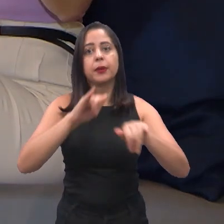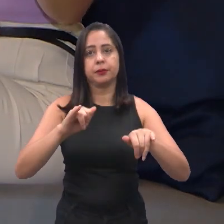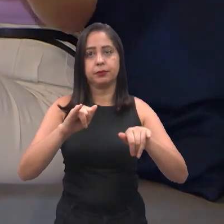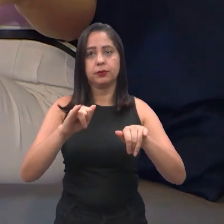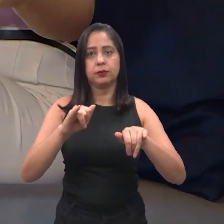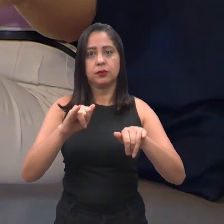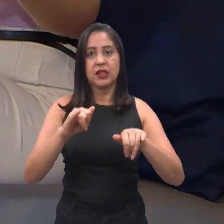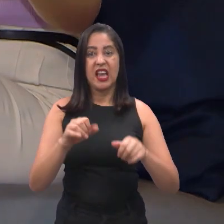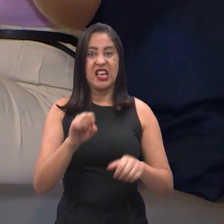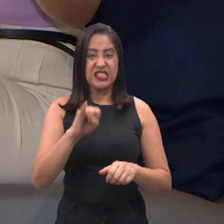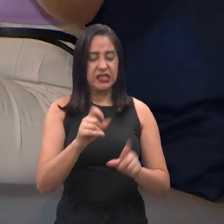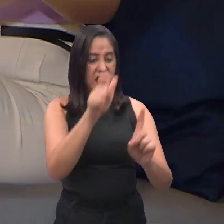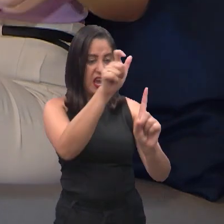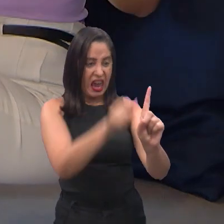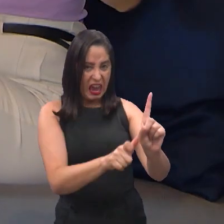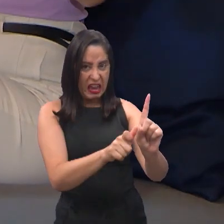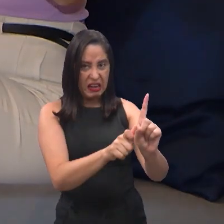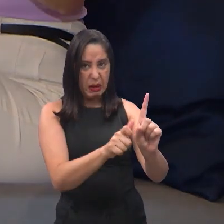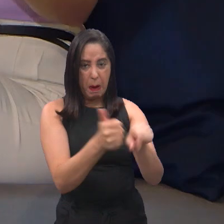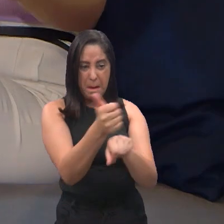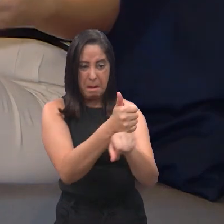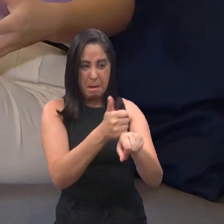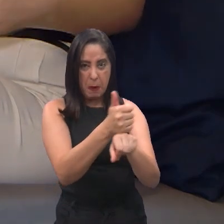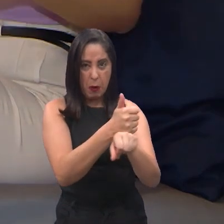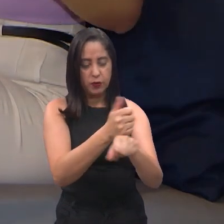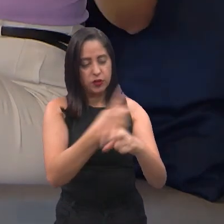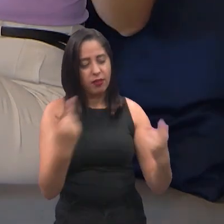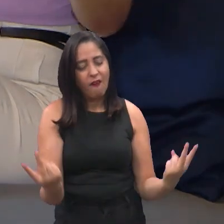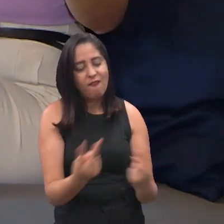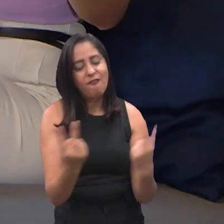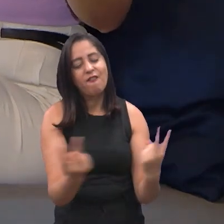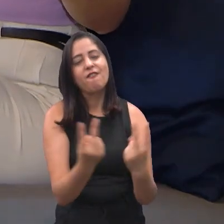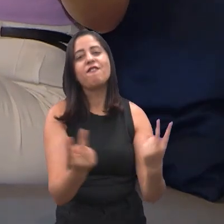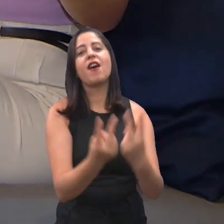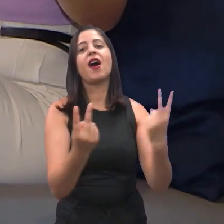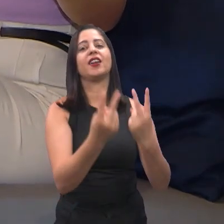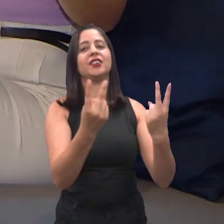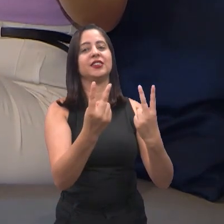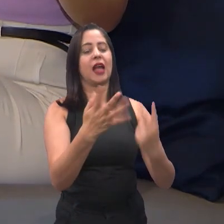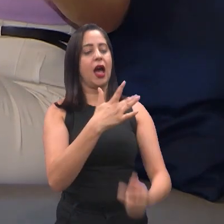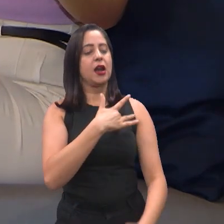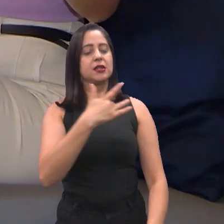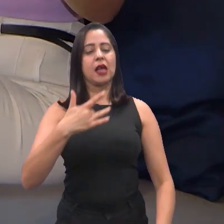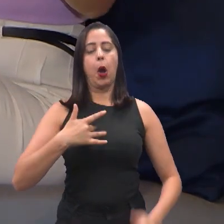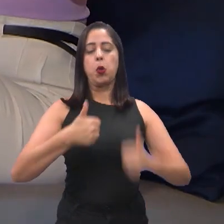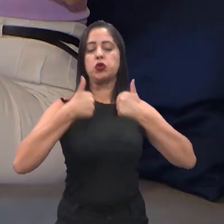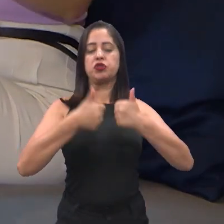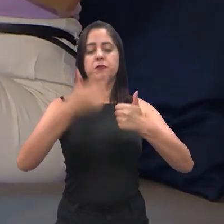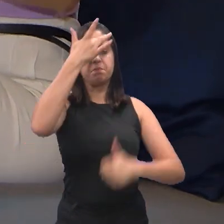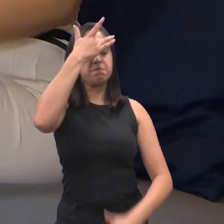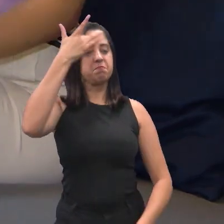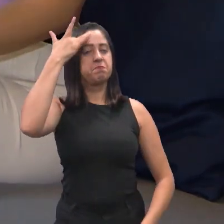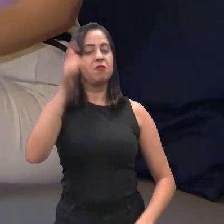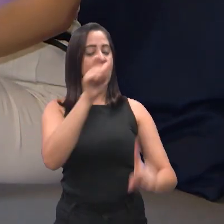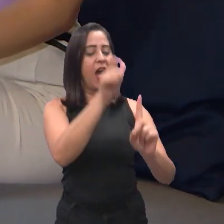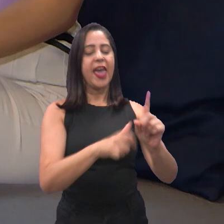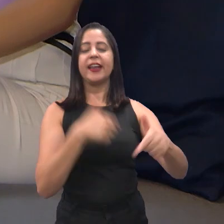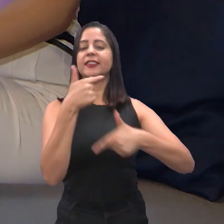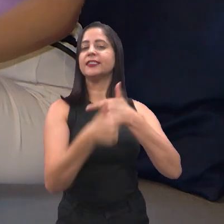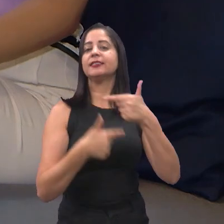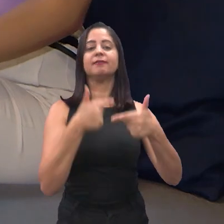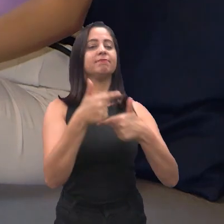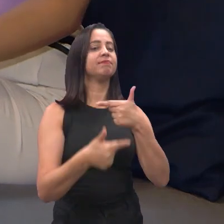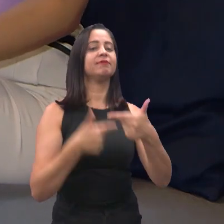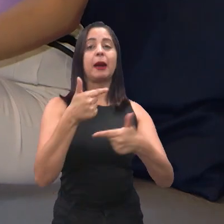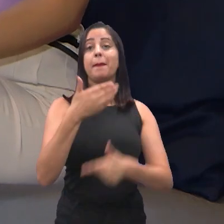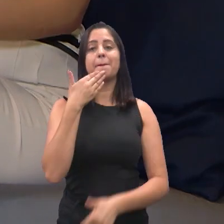um profissional ali que ele é valorizado, que ele está com a saúde mental um dia, ele vai automaticamente